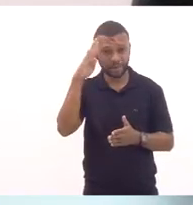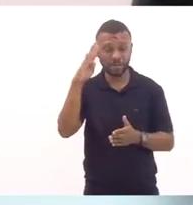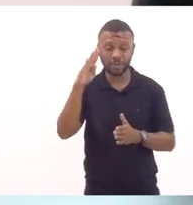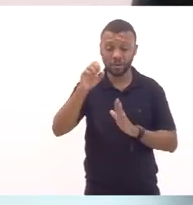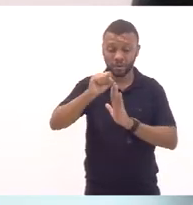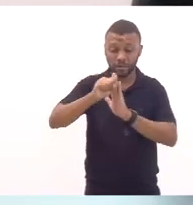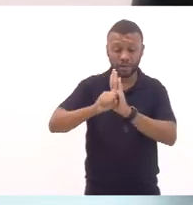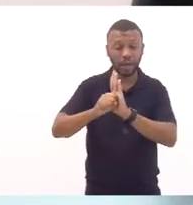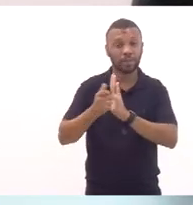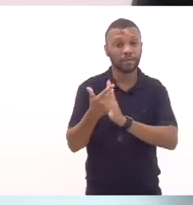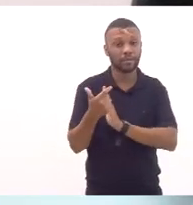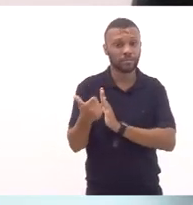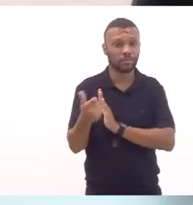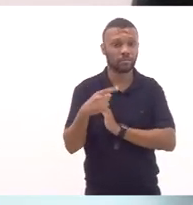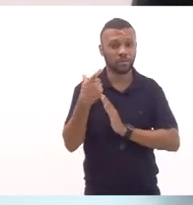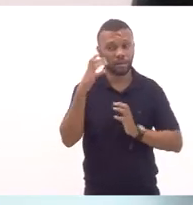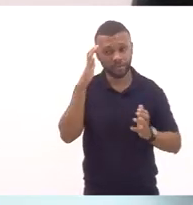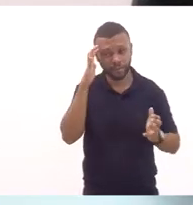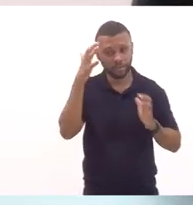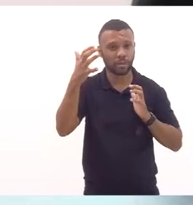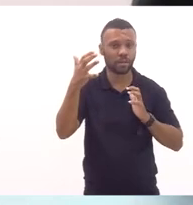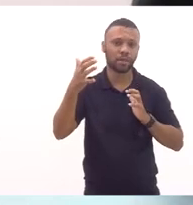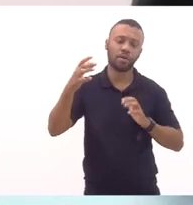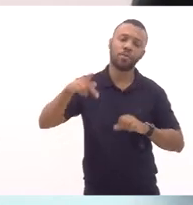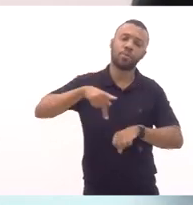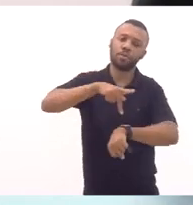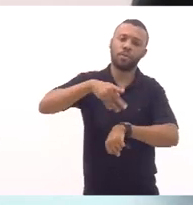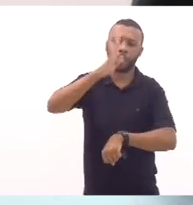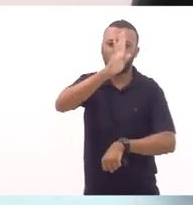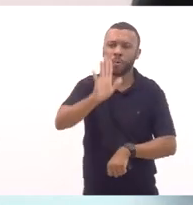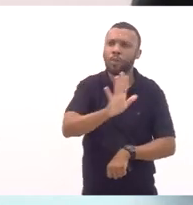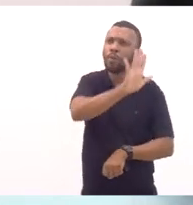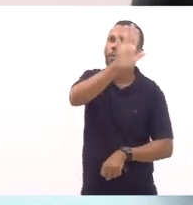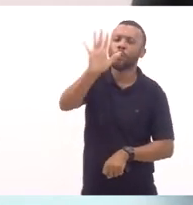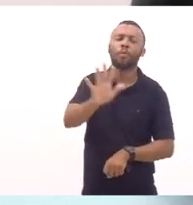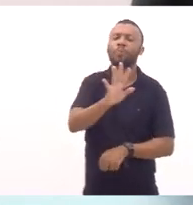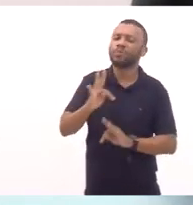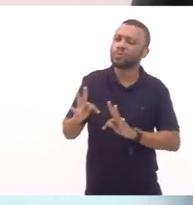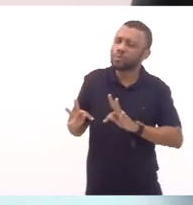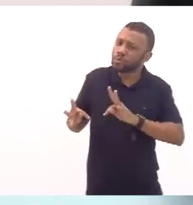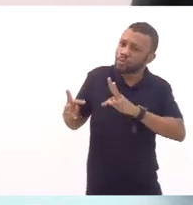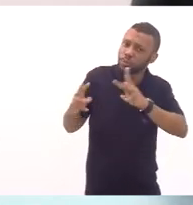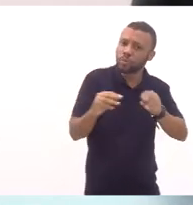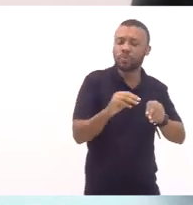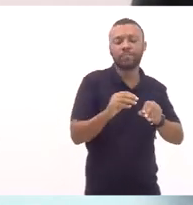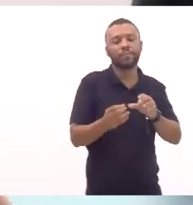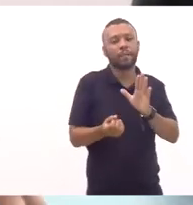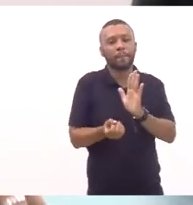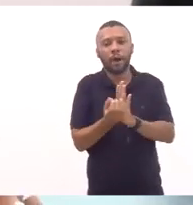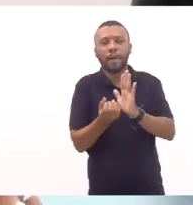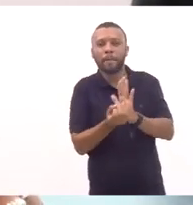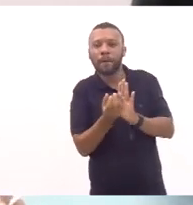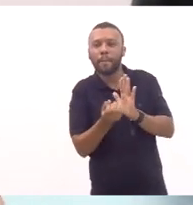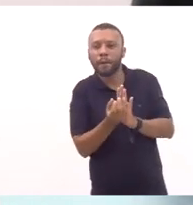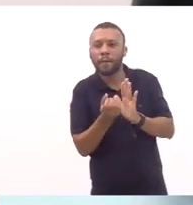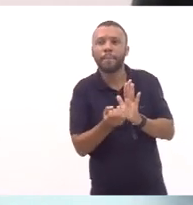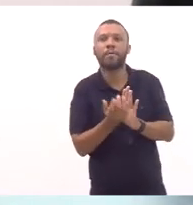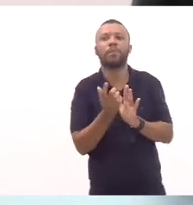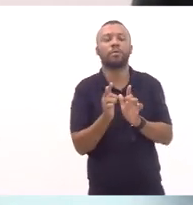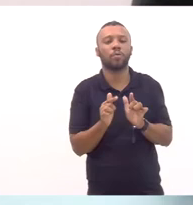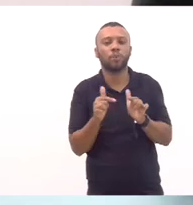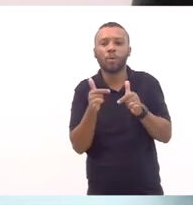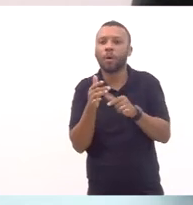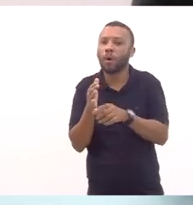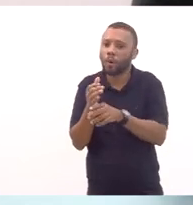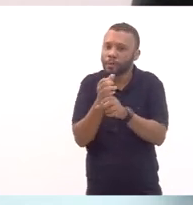século. Nós vivemos uma situação nesse país em que tudo que foi gerado em termos de urbanização,